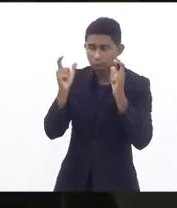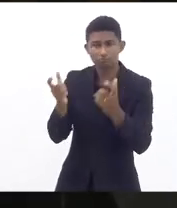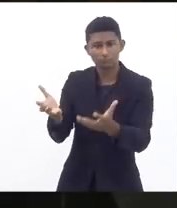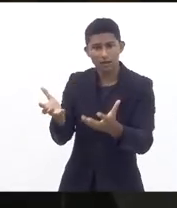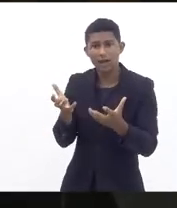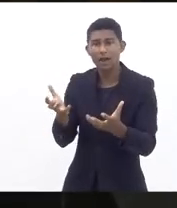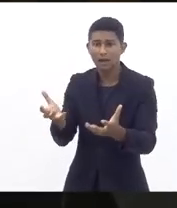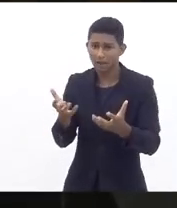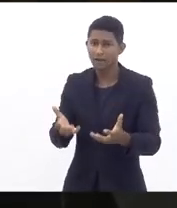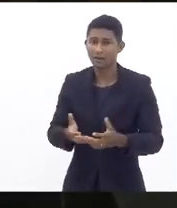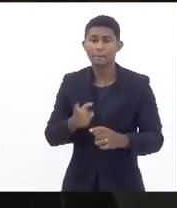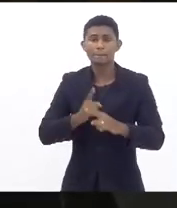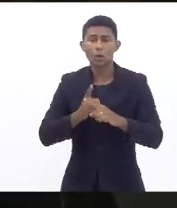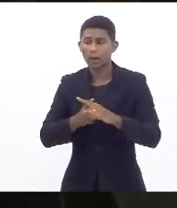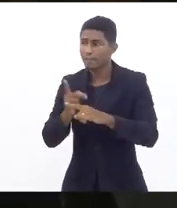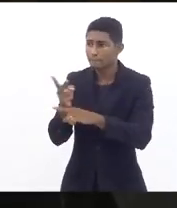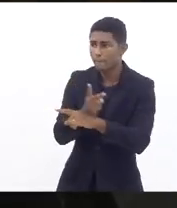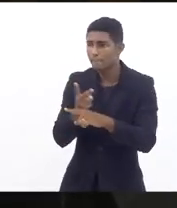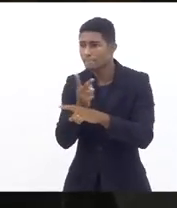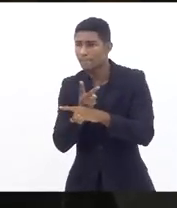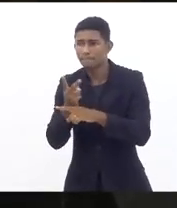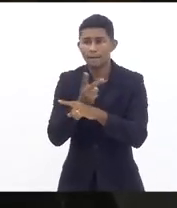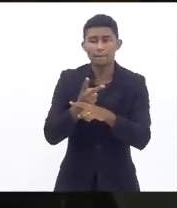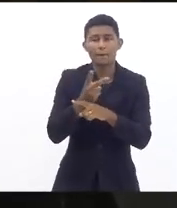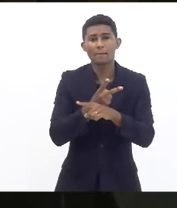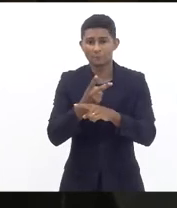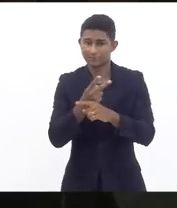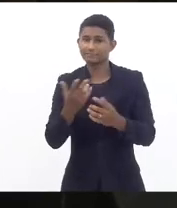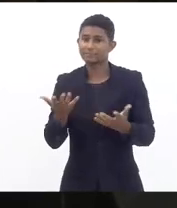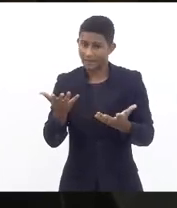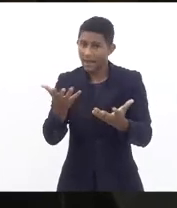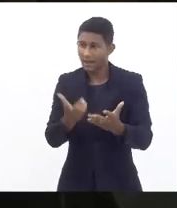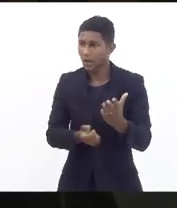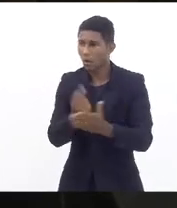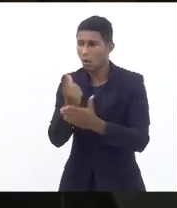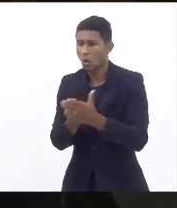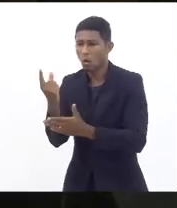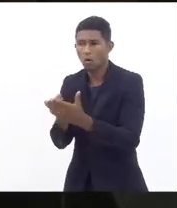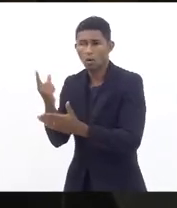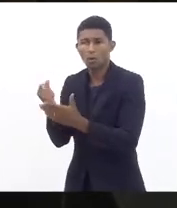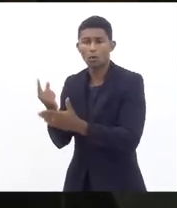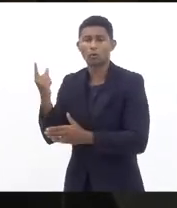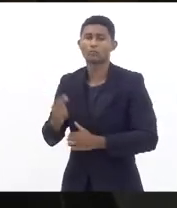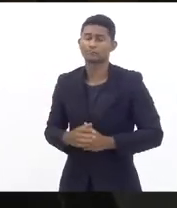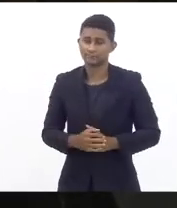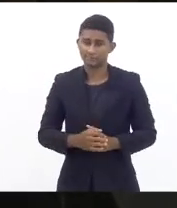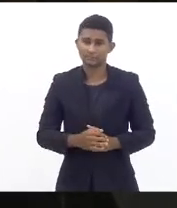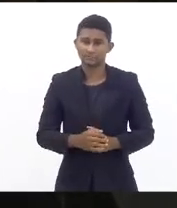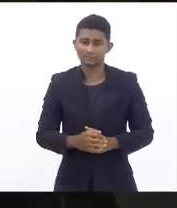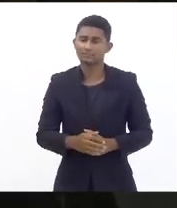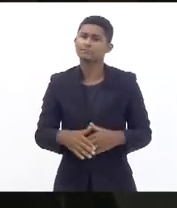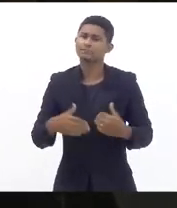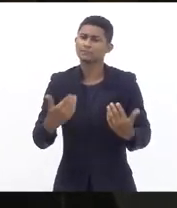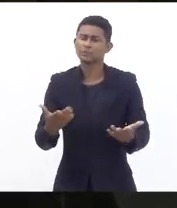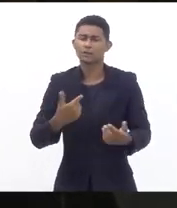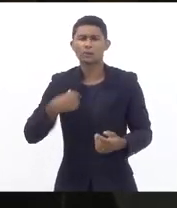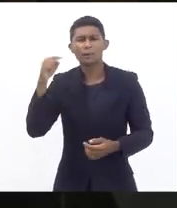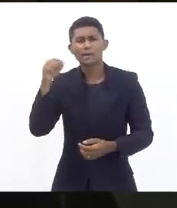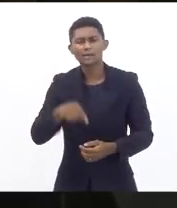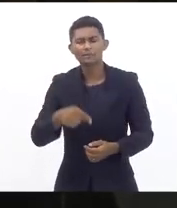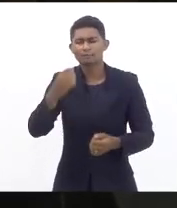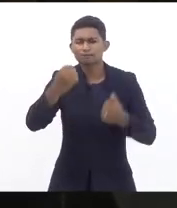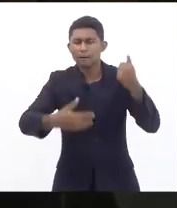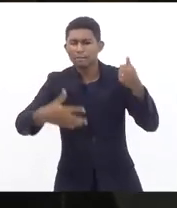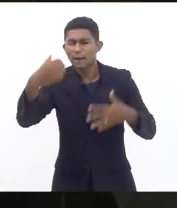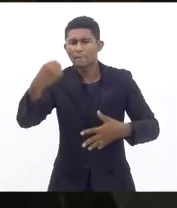A demanda da procura, né? Porque demanda é oferta e procura, né? Então, eu estou mostrando que tudo que